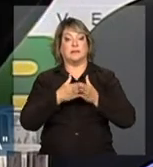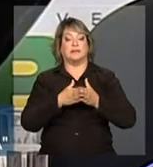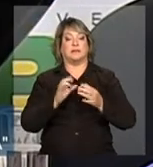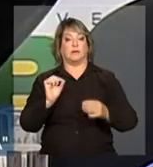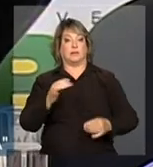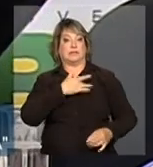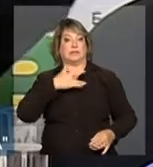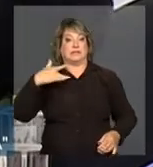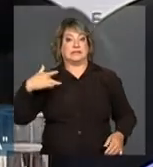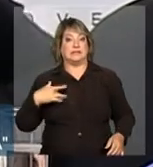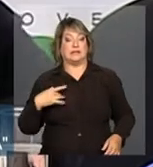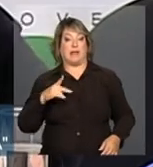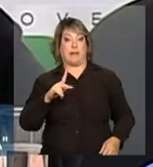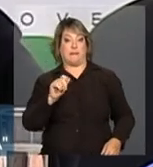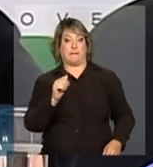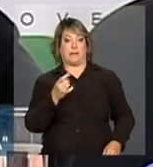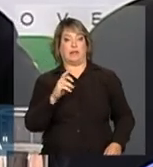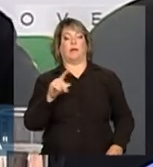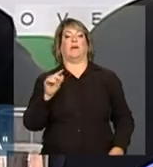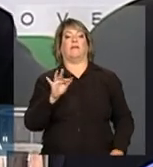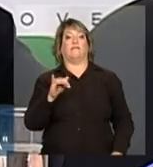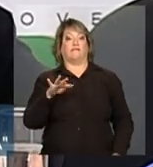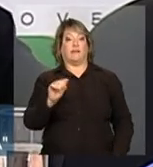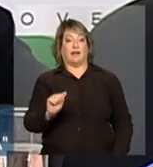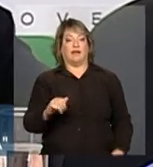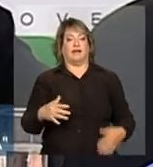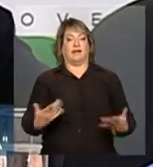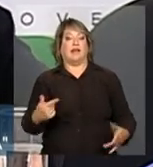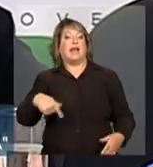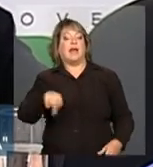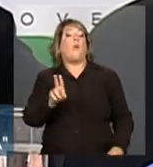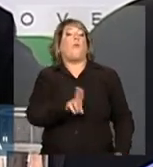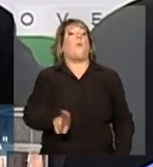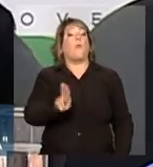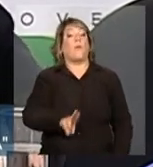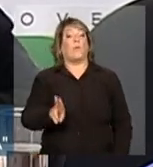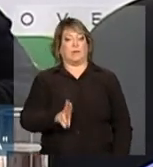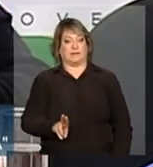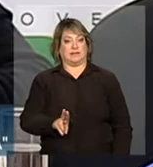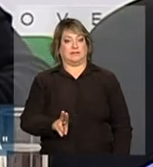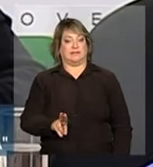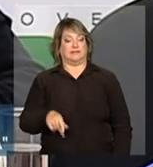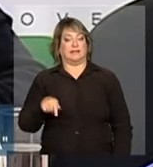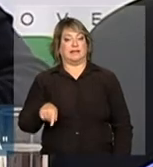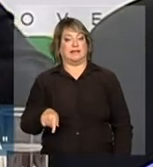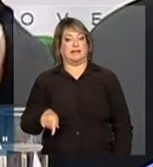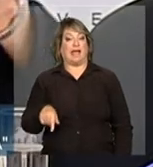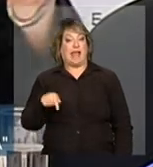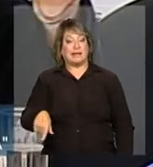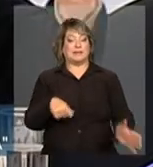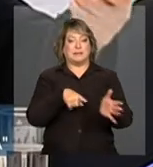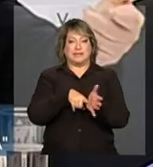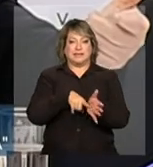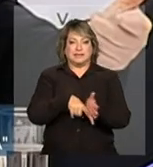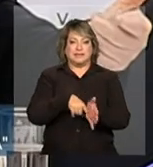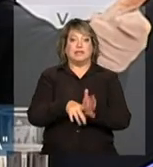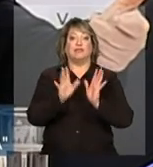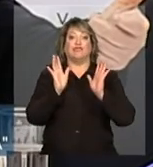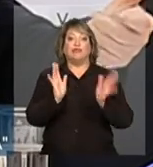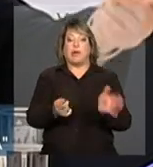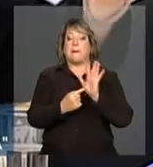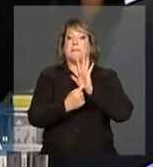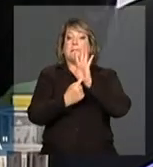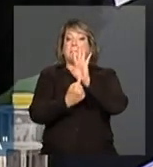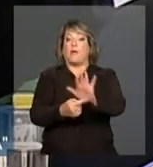padrão FIFA são usuárias. E esta pesquisa já